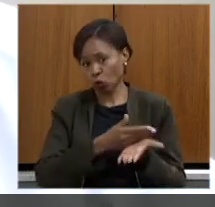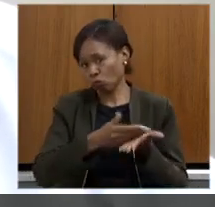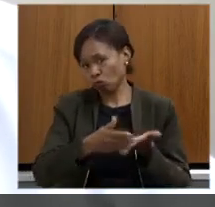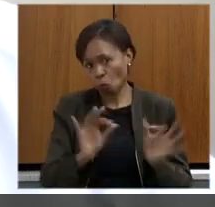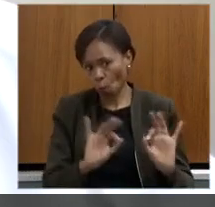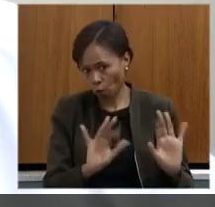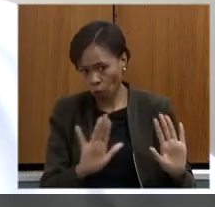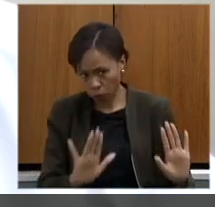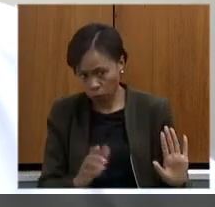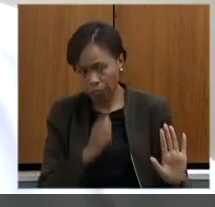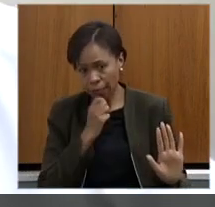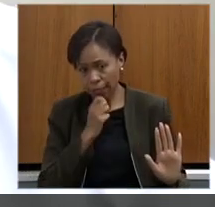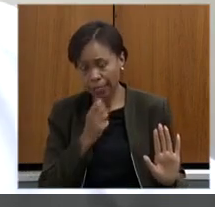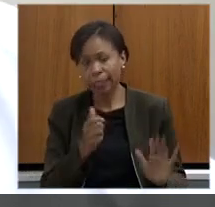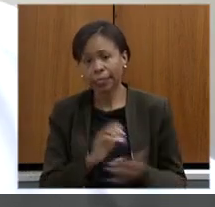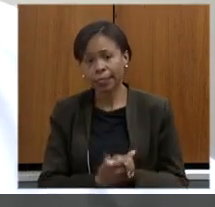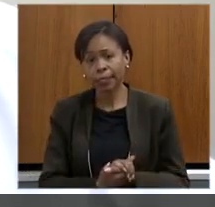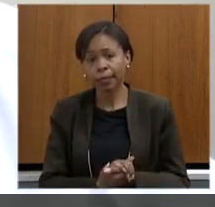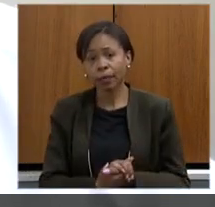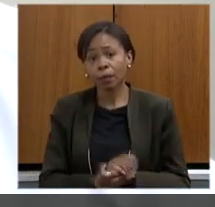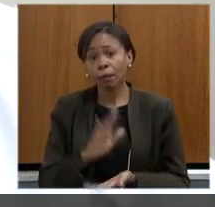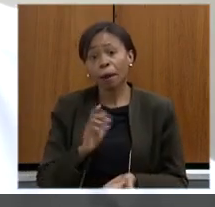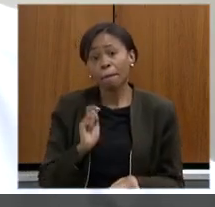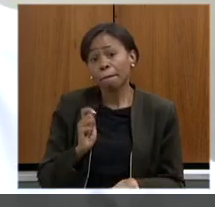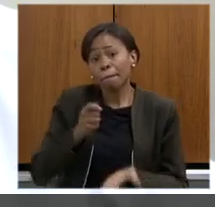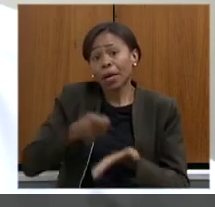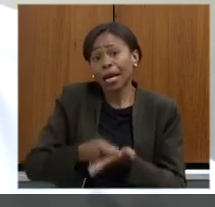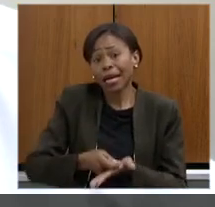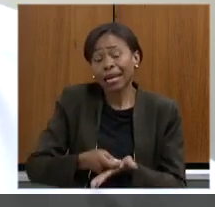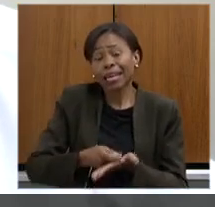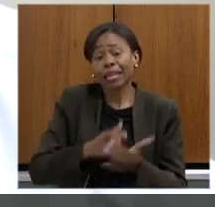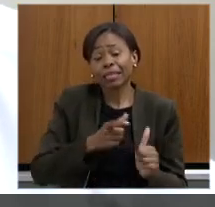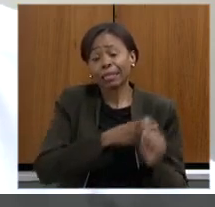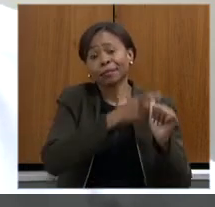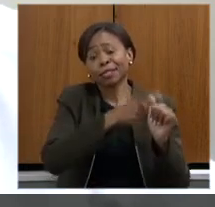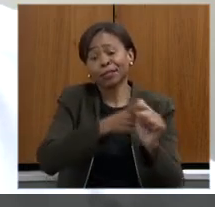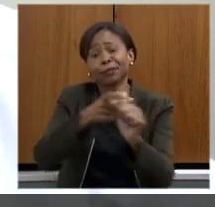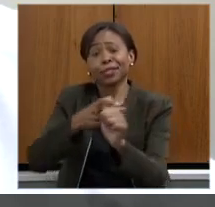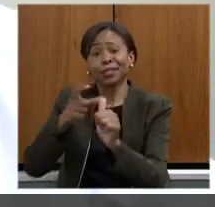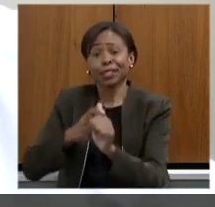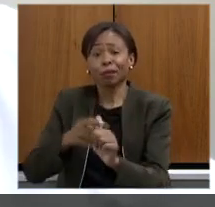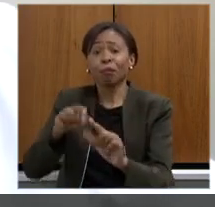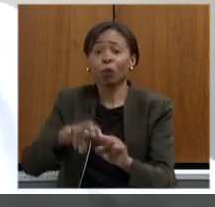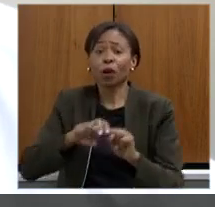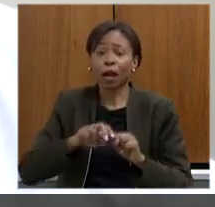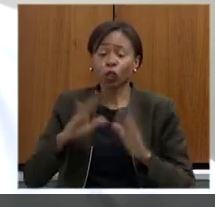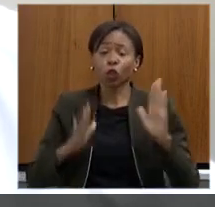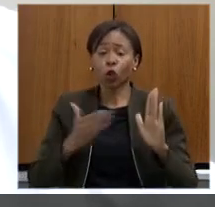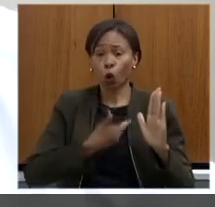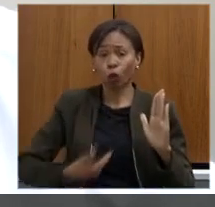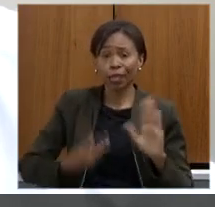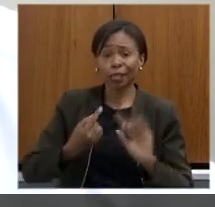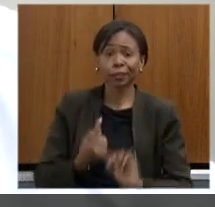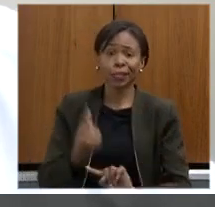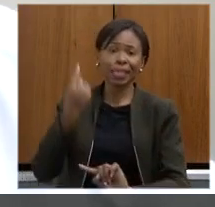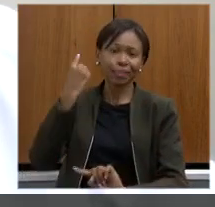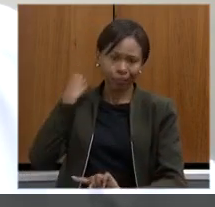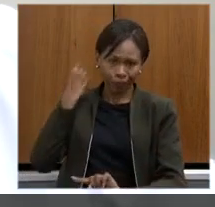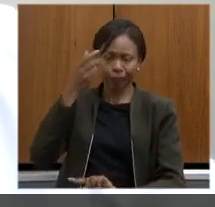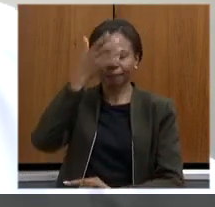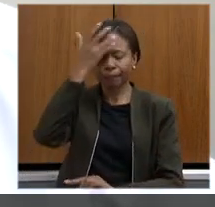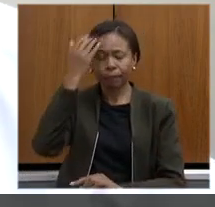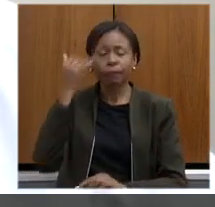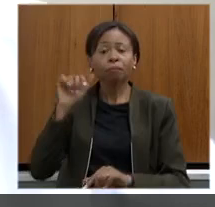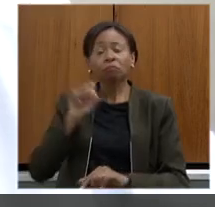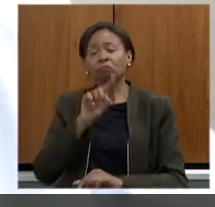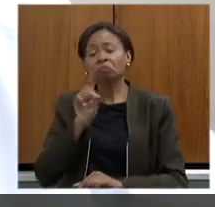governo tivesse iniciado a gestão com a necessidade de pagar tantas dívidas deixadas pela gestão anterior e aí o questionamento é